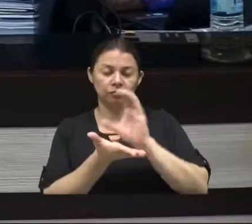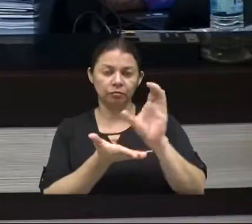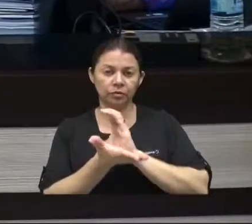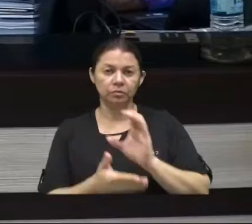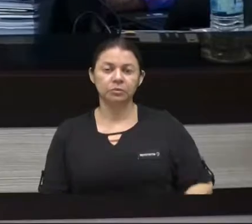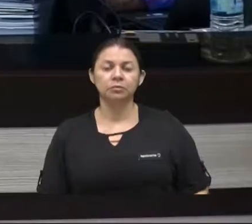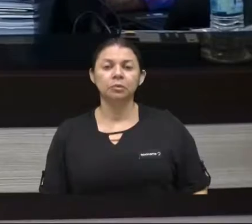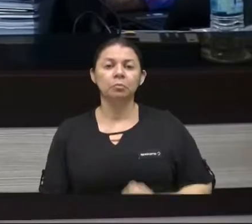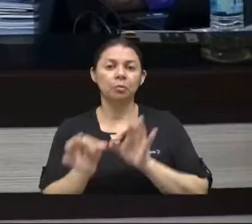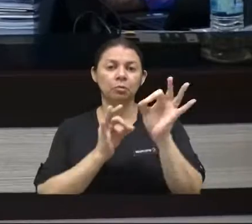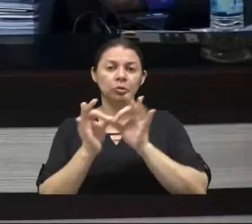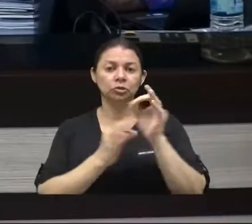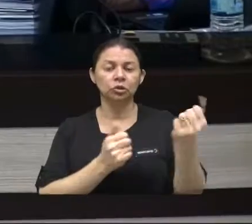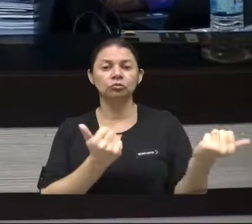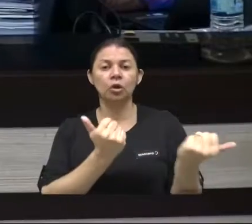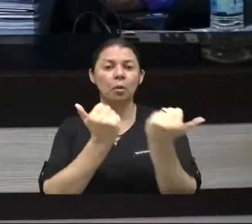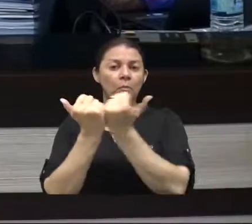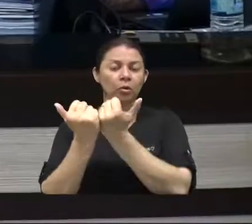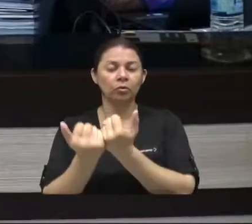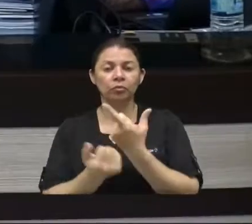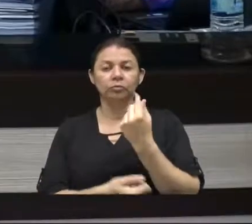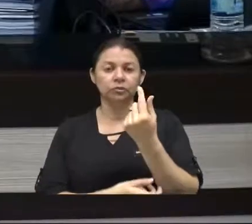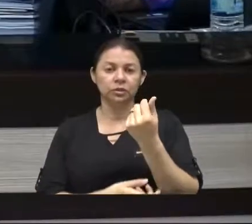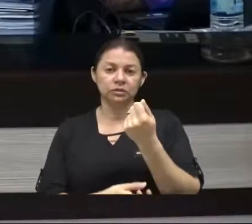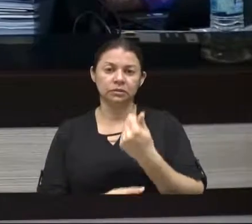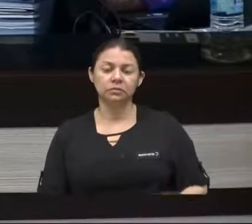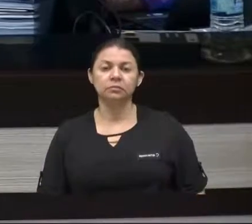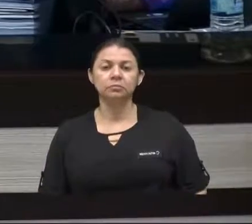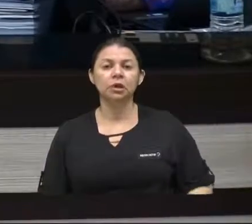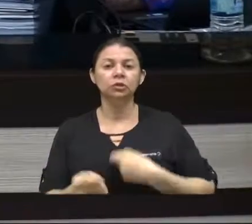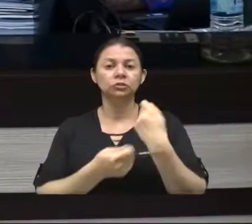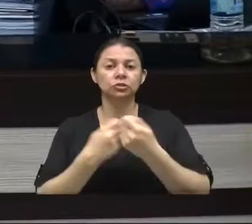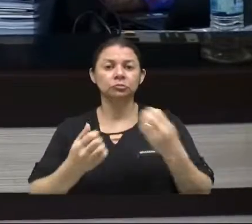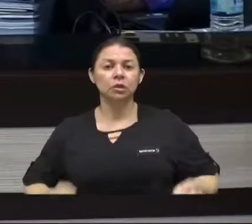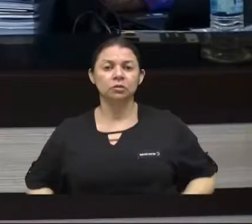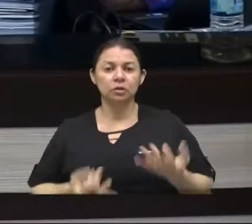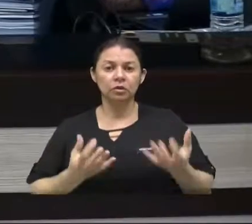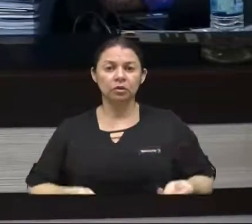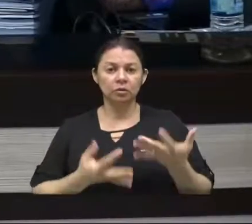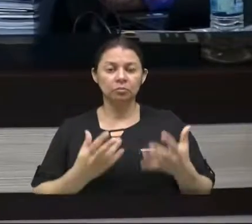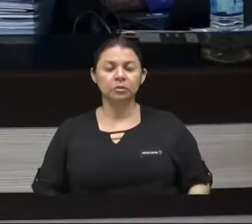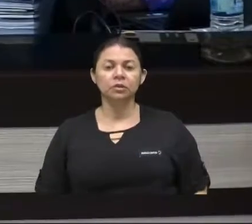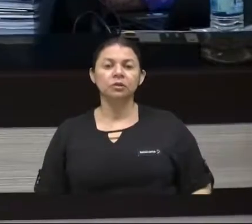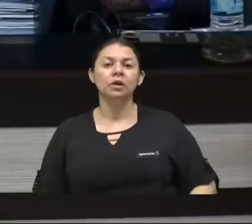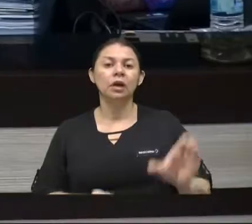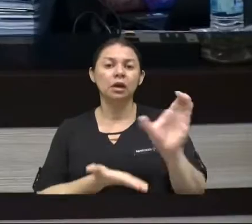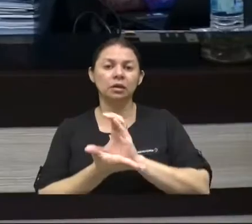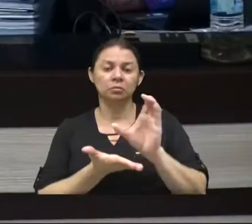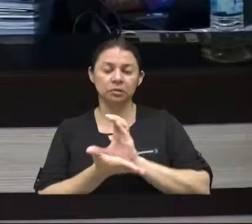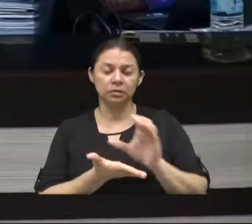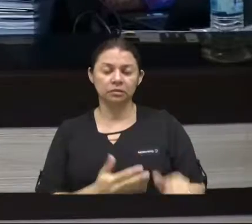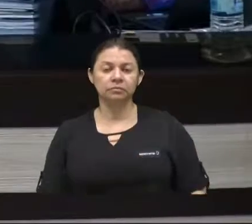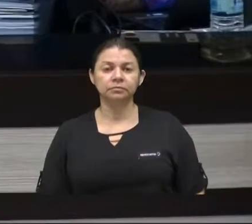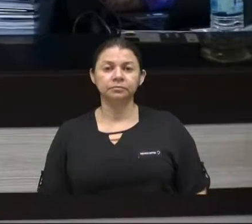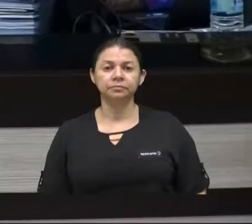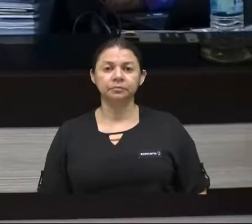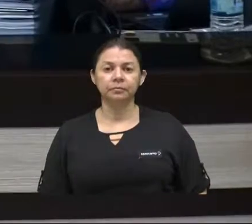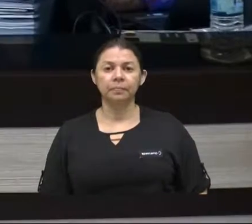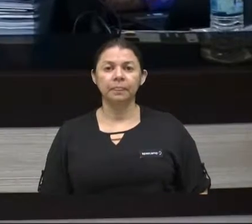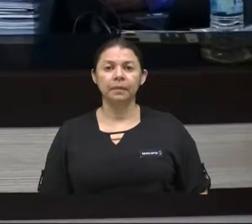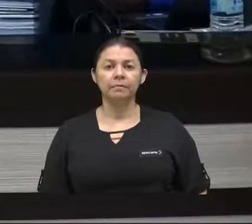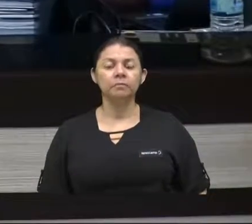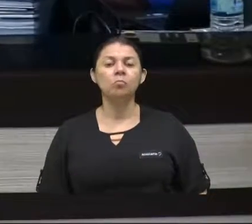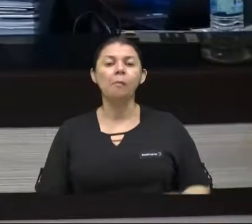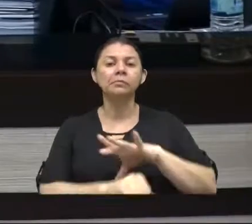modalidade de apoio financeiro, destinado à aplicação de despesas de capital e a oferecer garantias e da outras providências. Para melhor